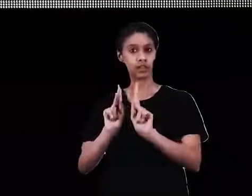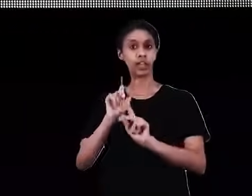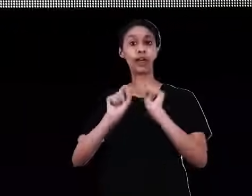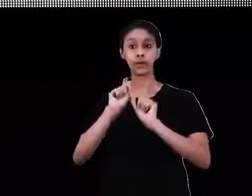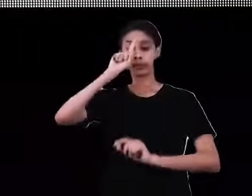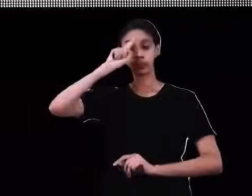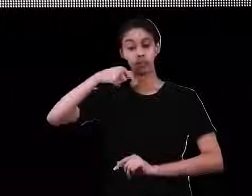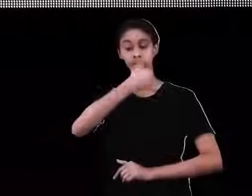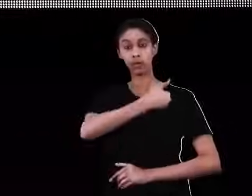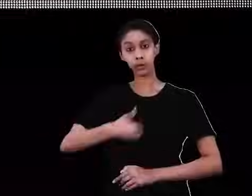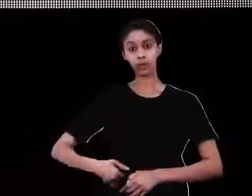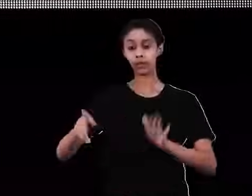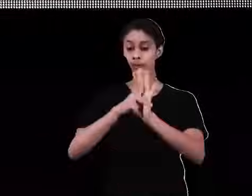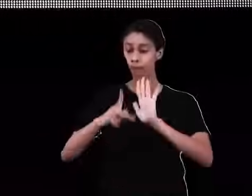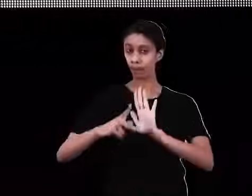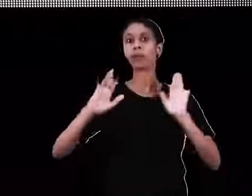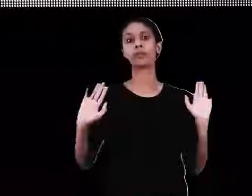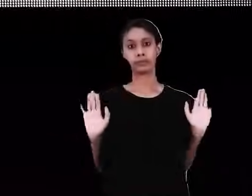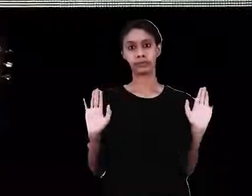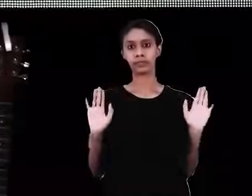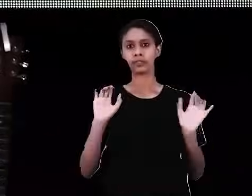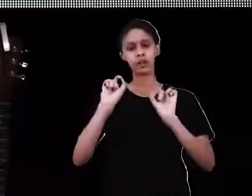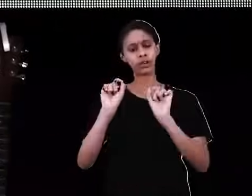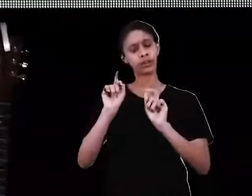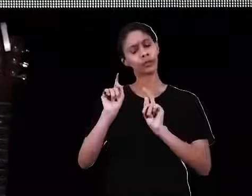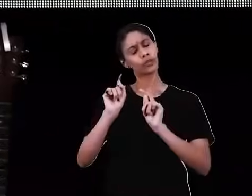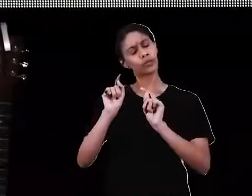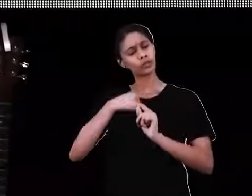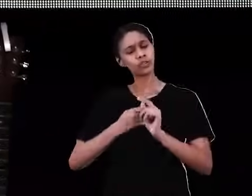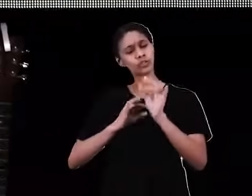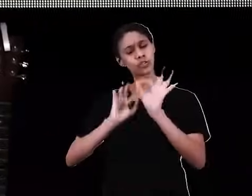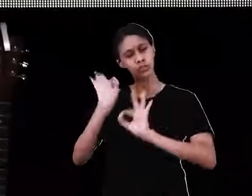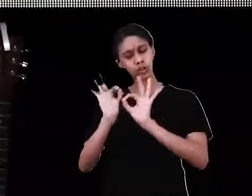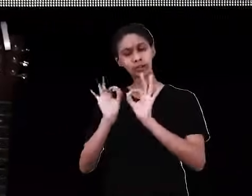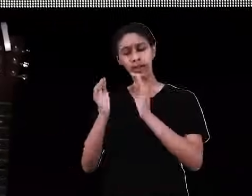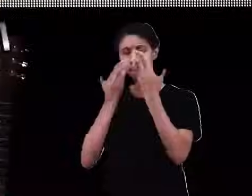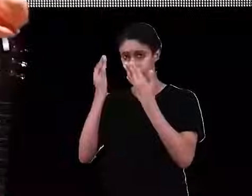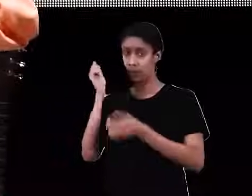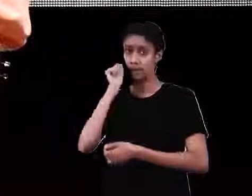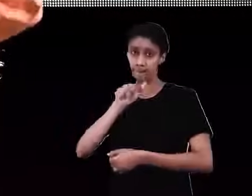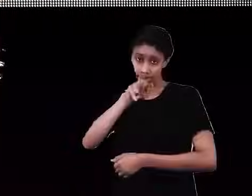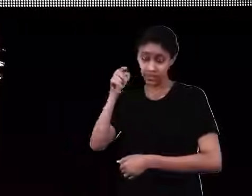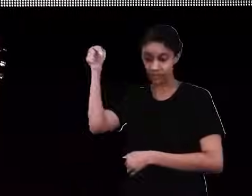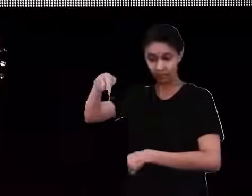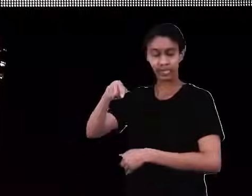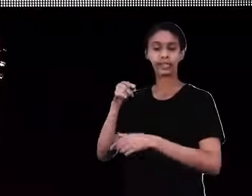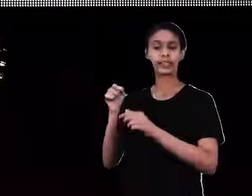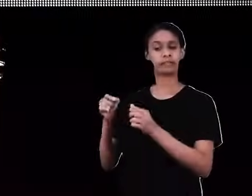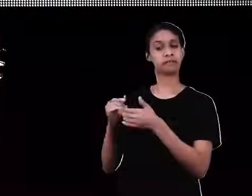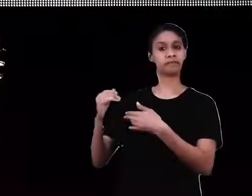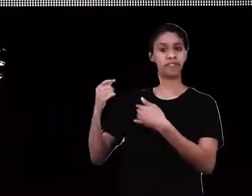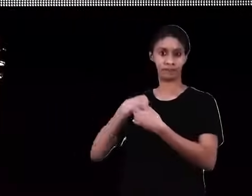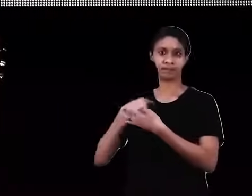ou governar a si mesmo. Autocontrole. Para psicólogos, minha irmã que é aqui, que a psicóloga tá aqui, que me corrija, e para outras